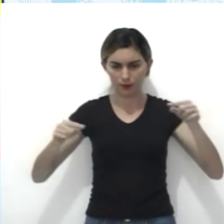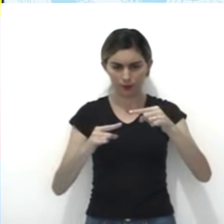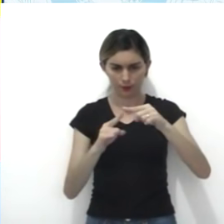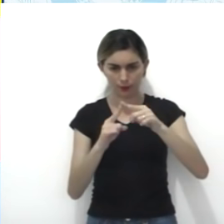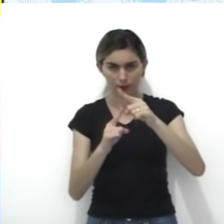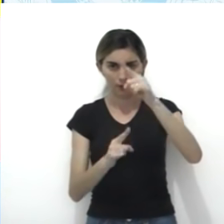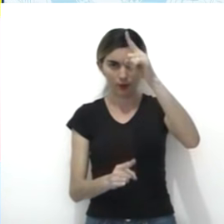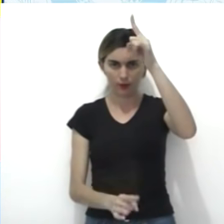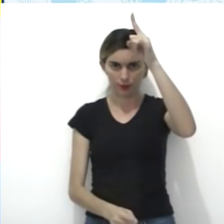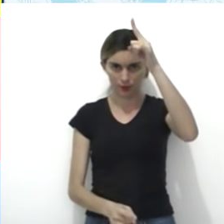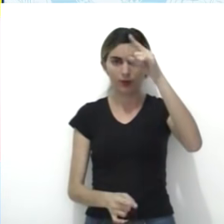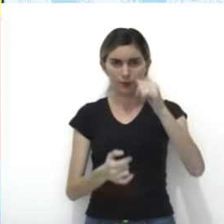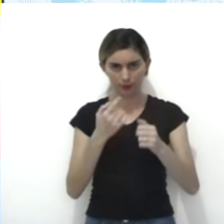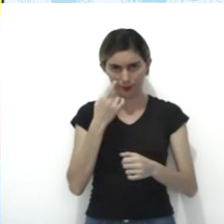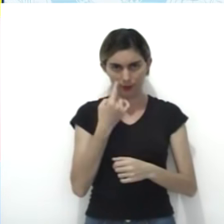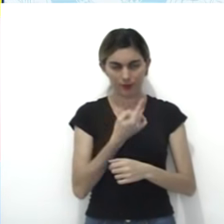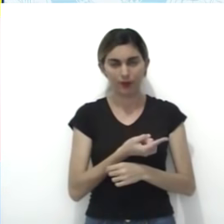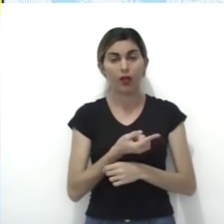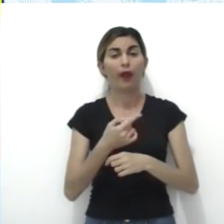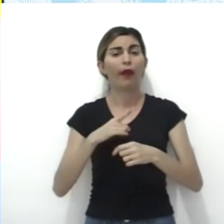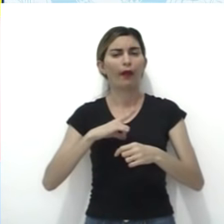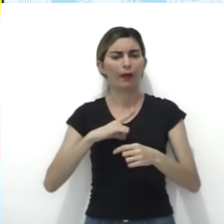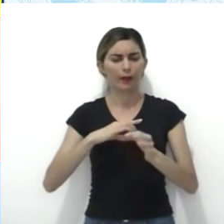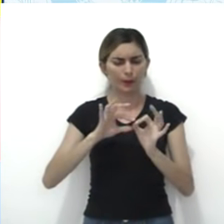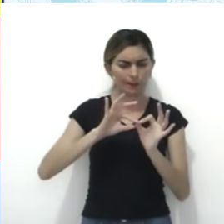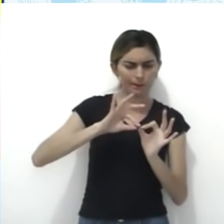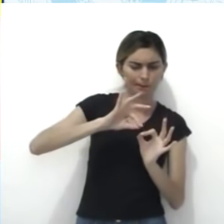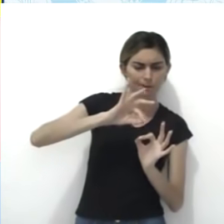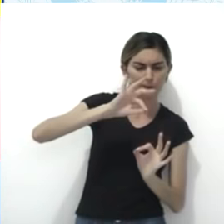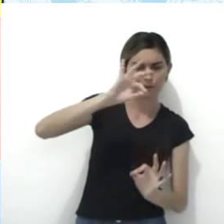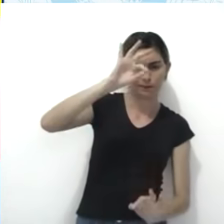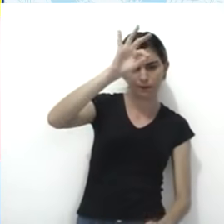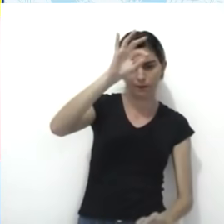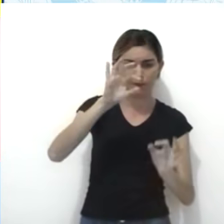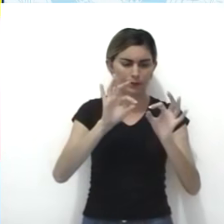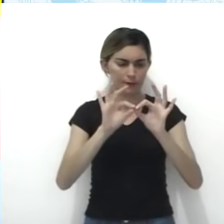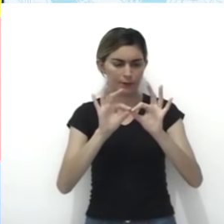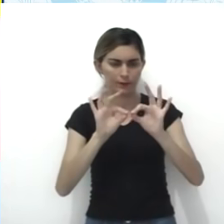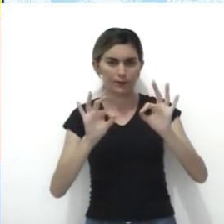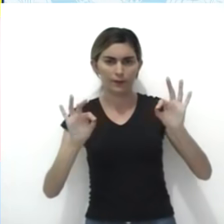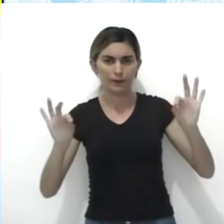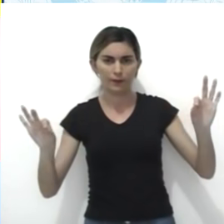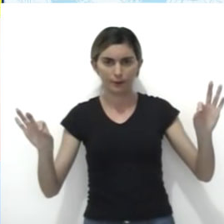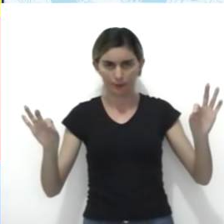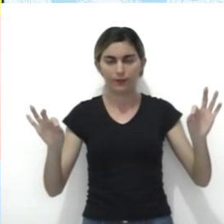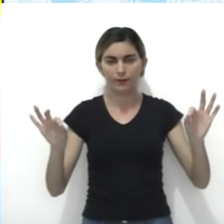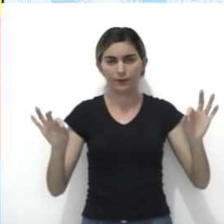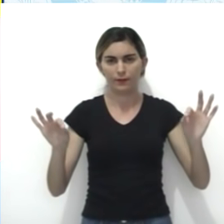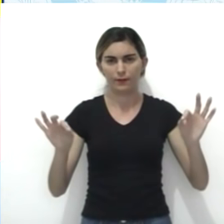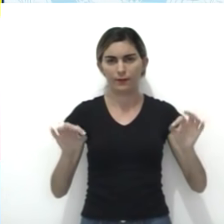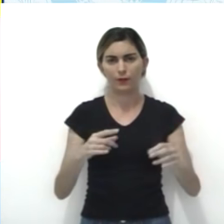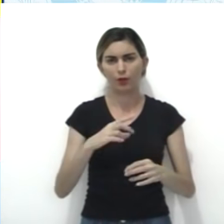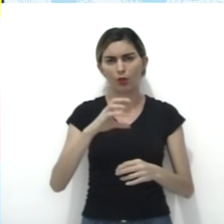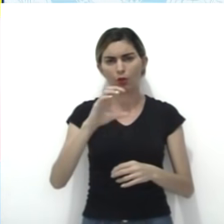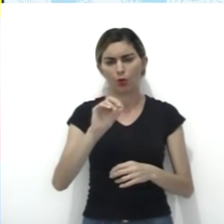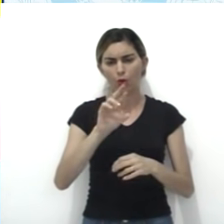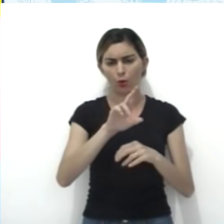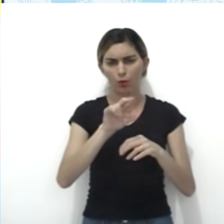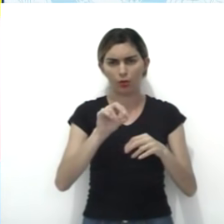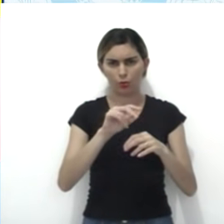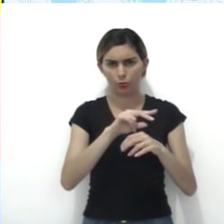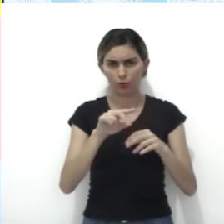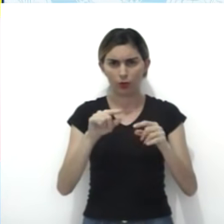esta linha é imaginária que vai essa linha imaginária que é uma linha